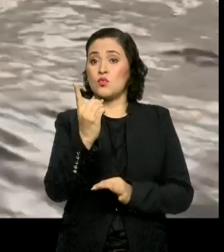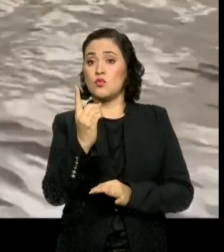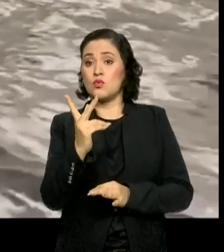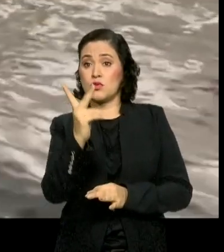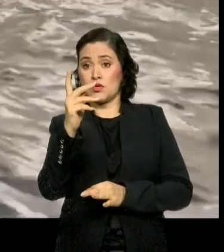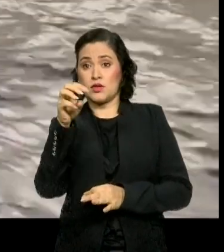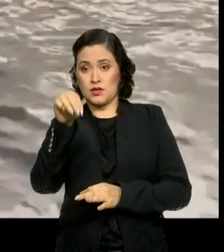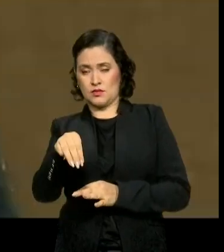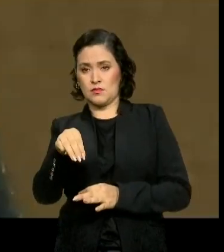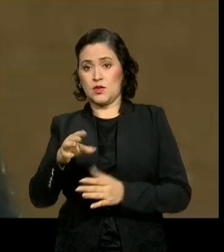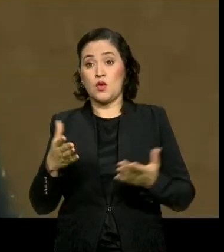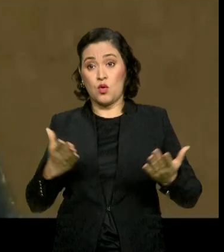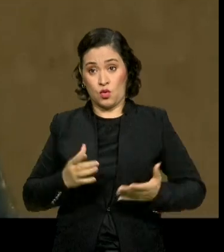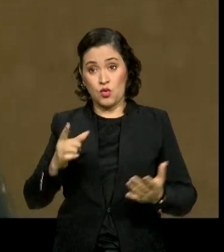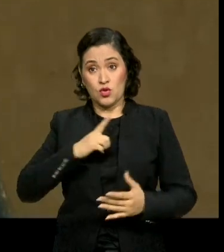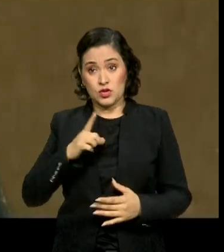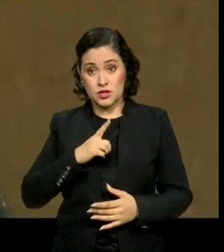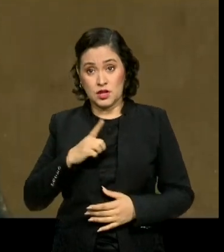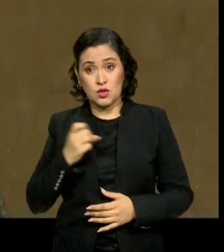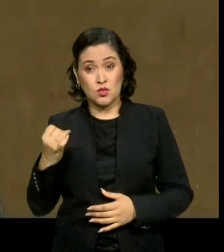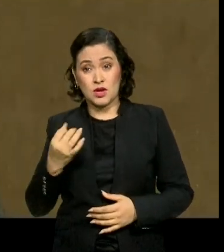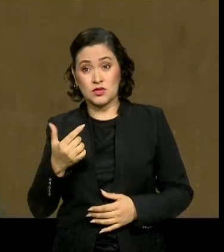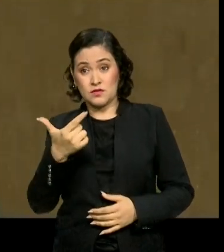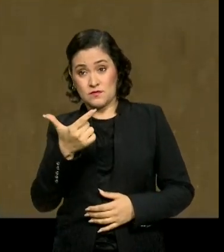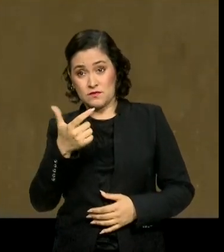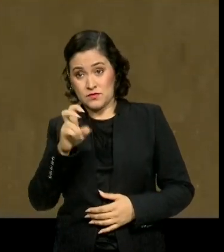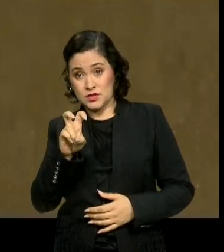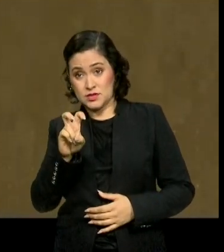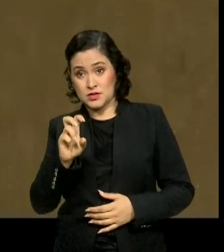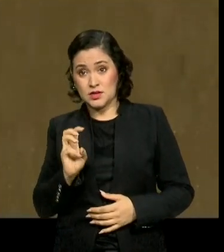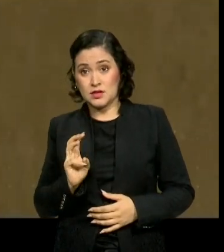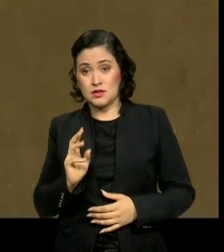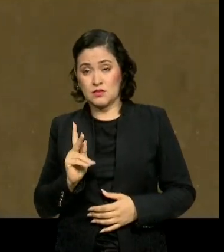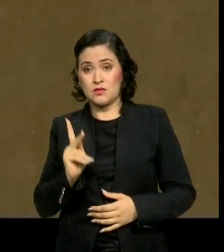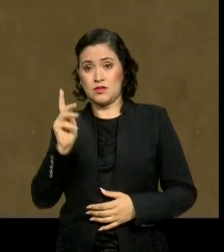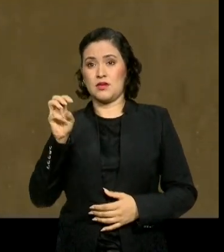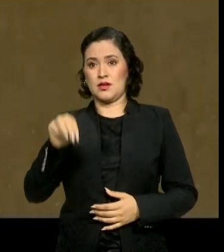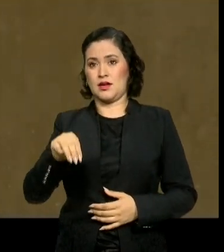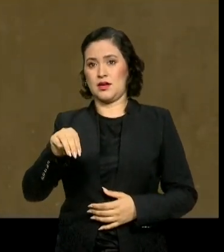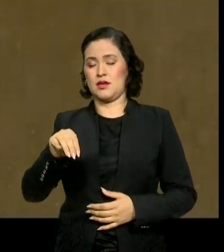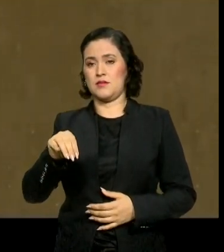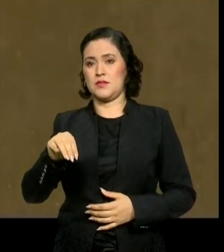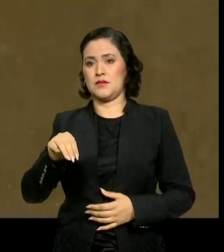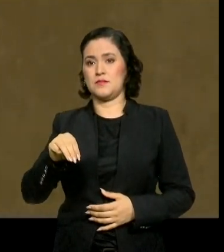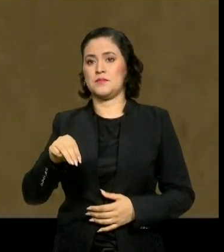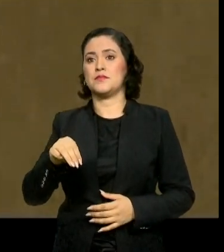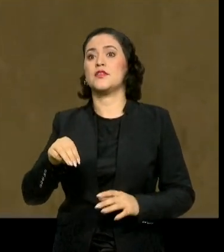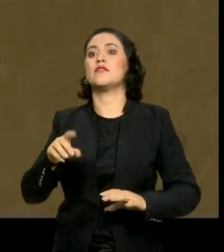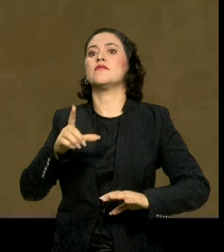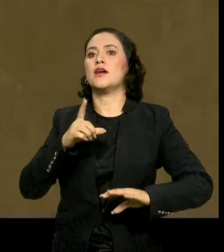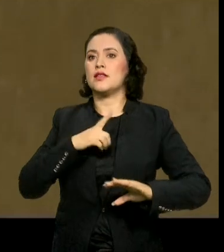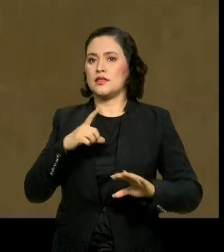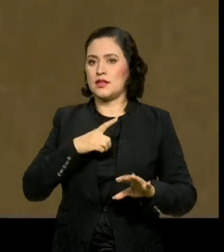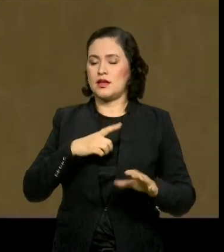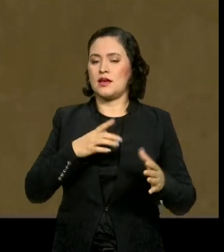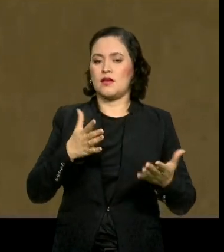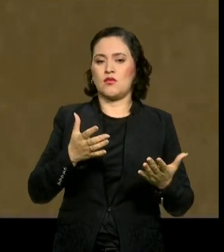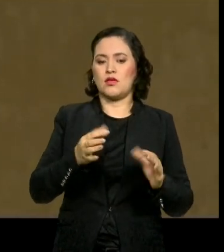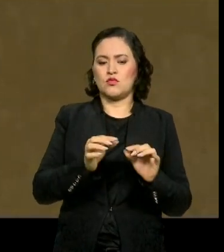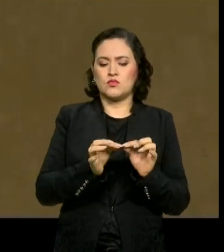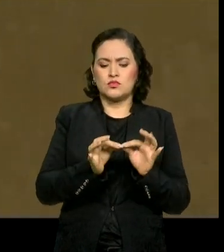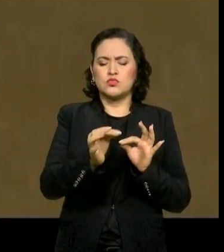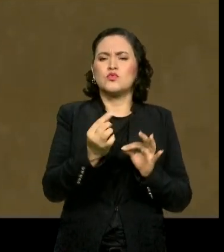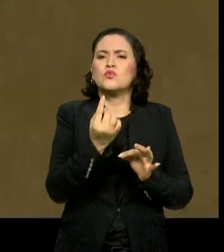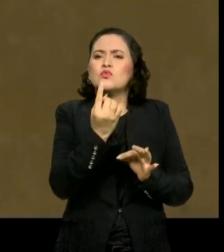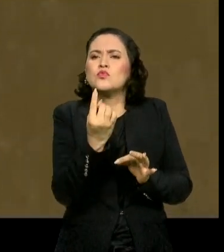assim, o governador Carlos Brandão escreve na história da Baixada como o governador que mais preocupou com aquela população,